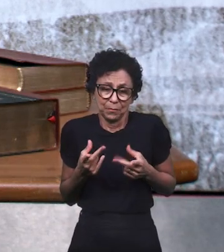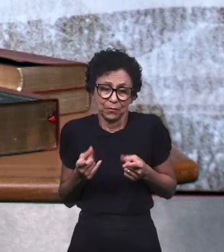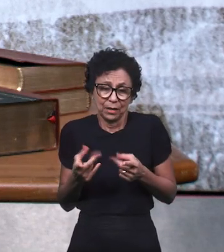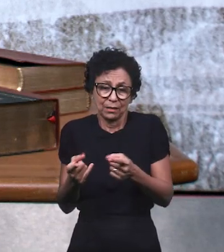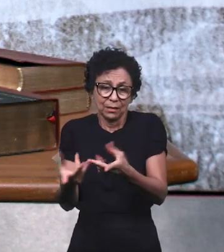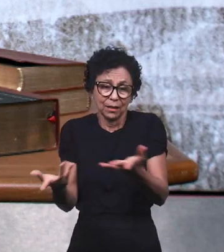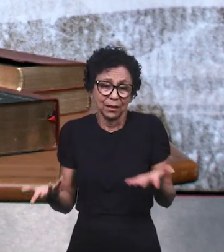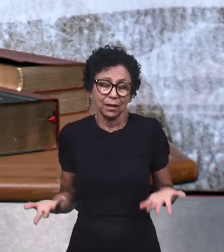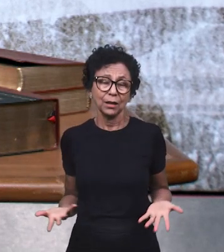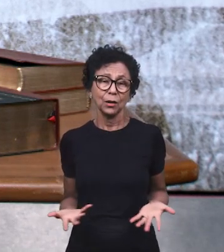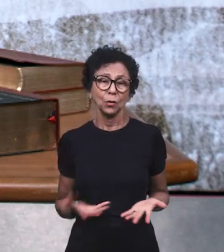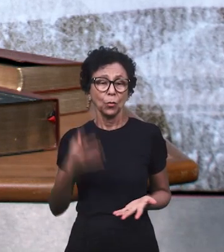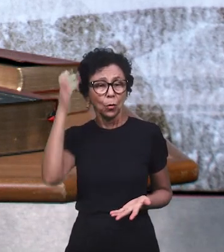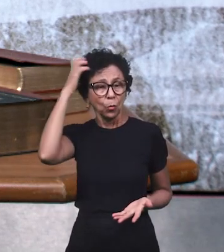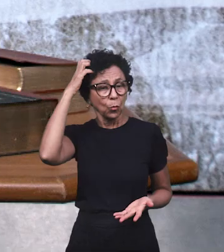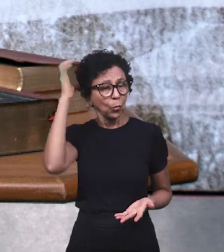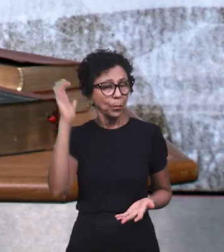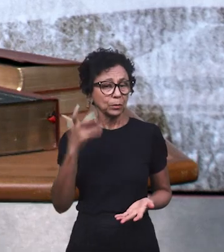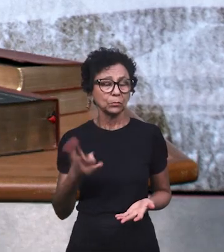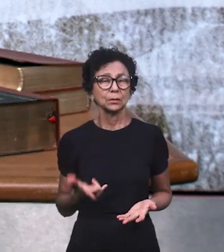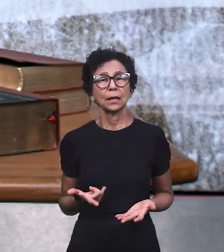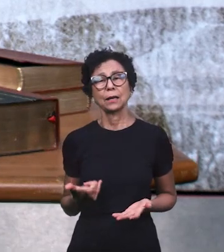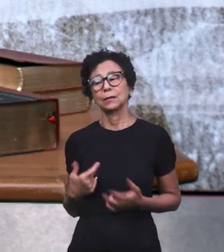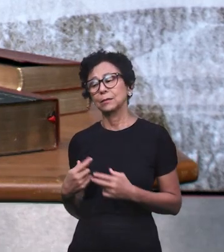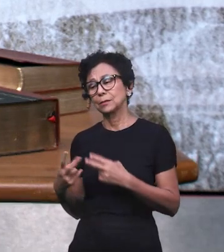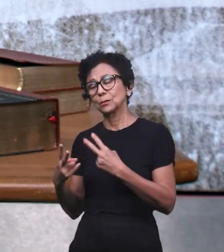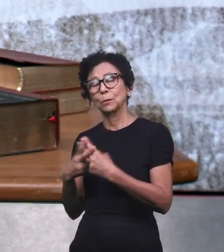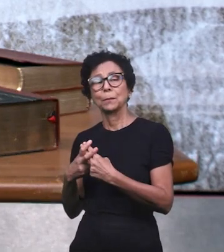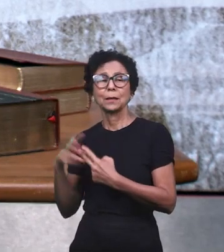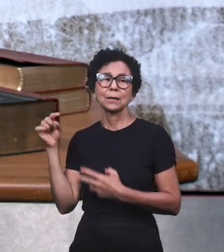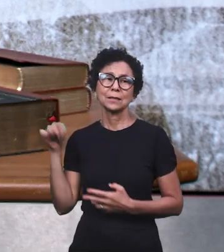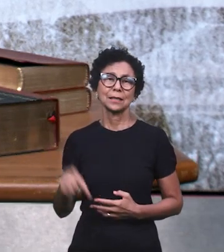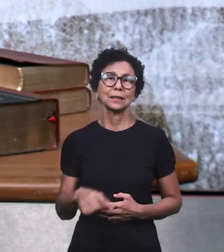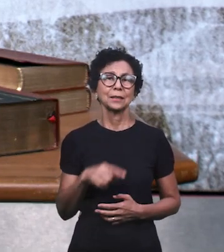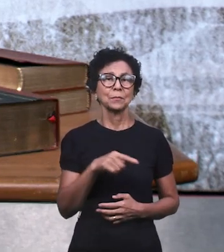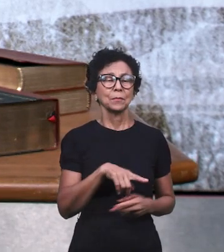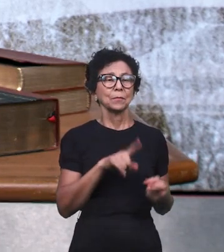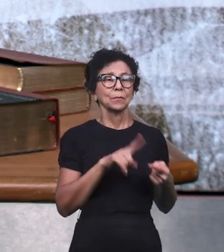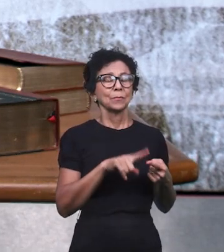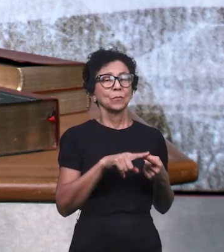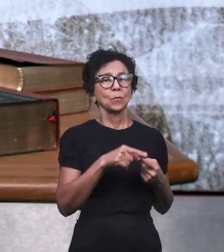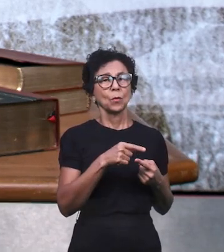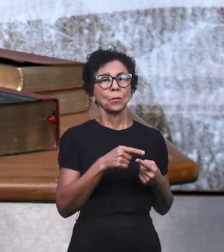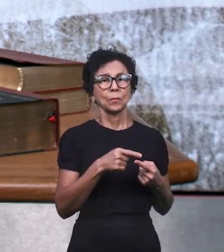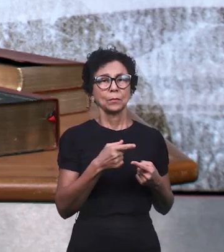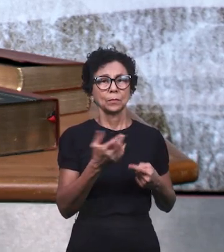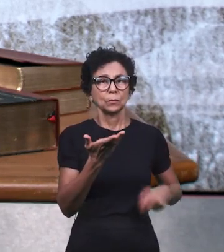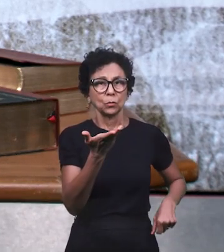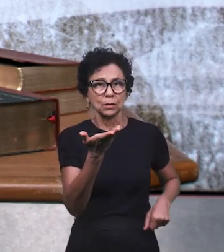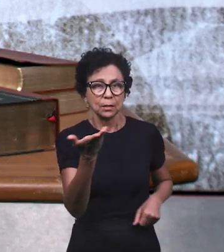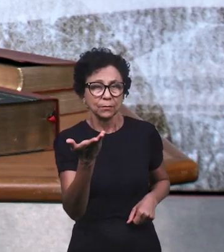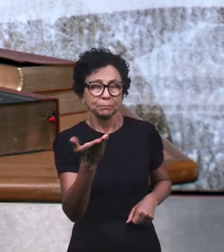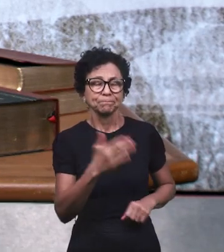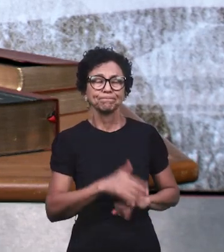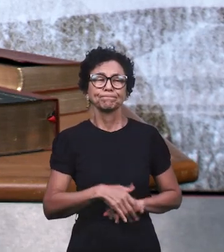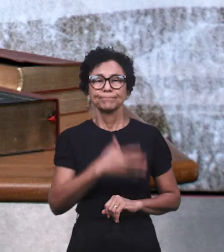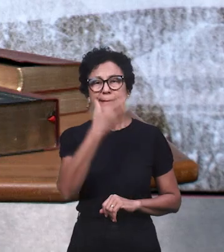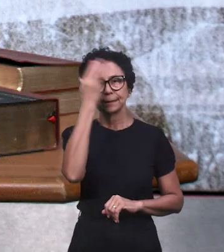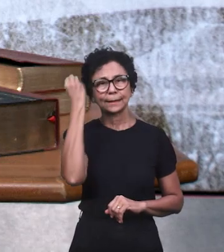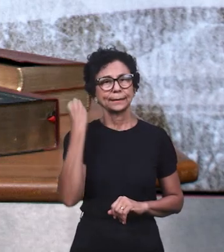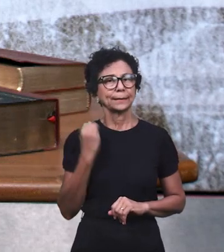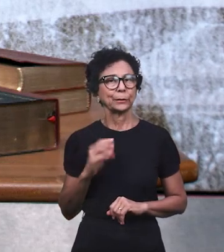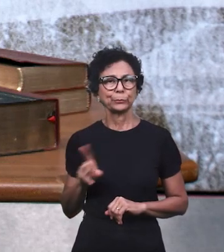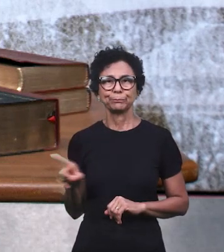preso aqui, mas o copeiro-mor se esqueceu de José. E nós podemos lembrar